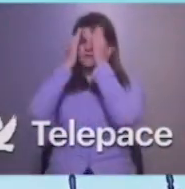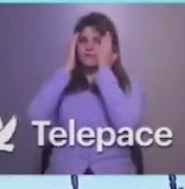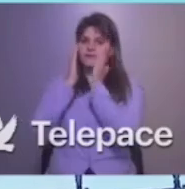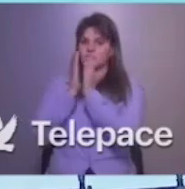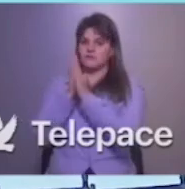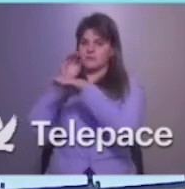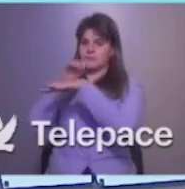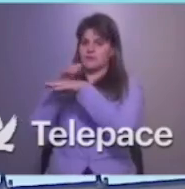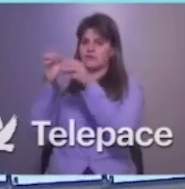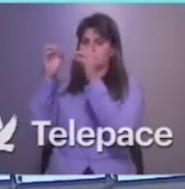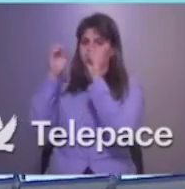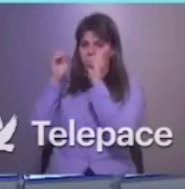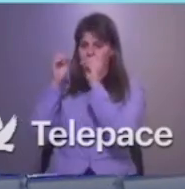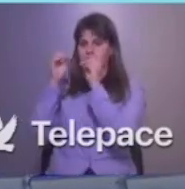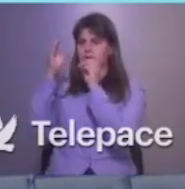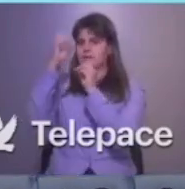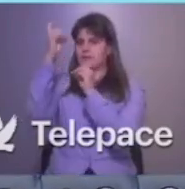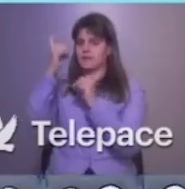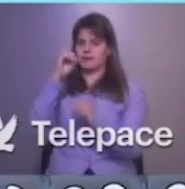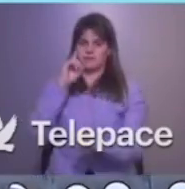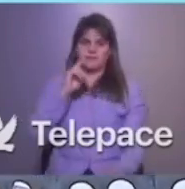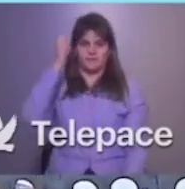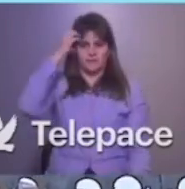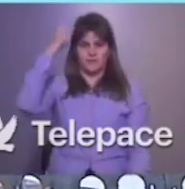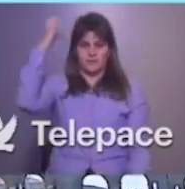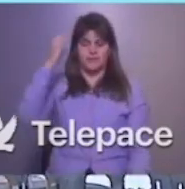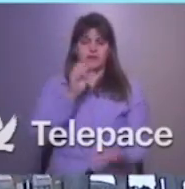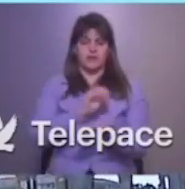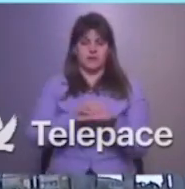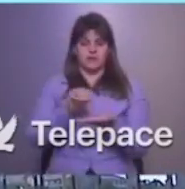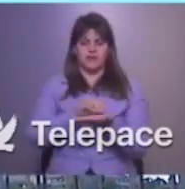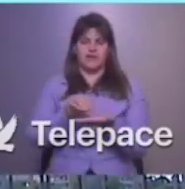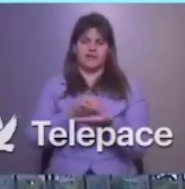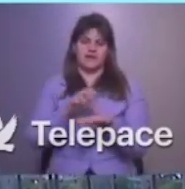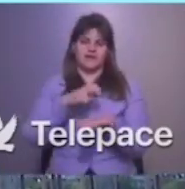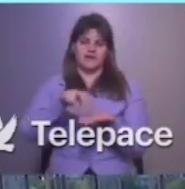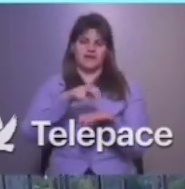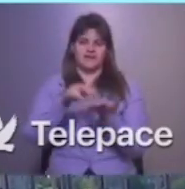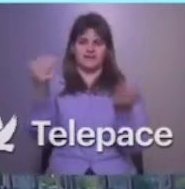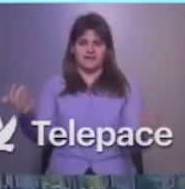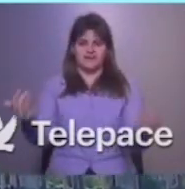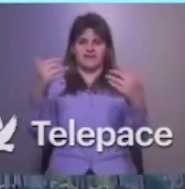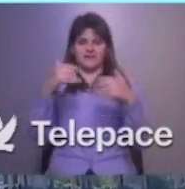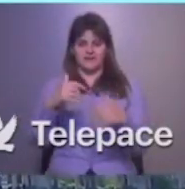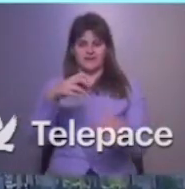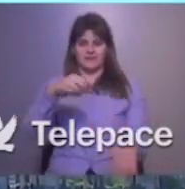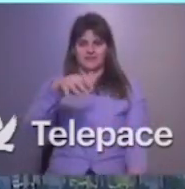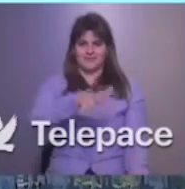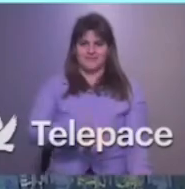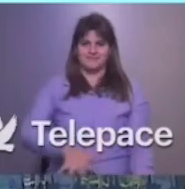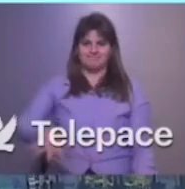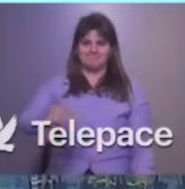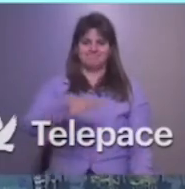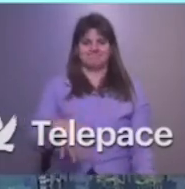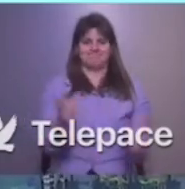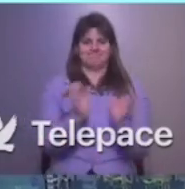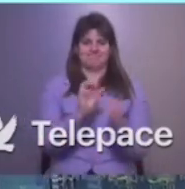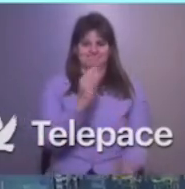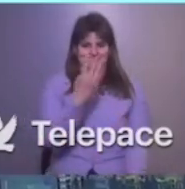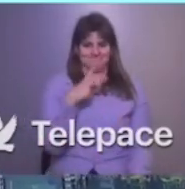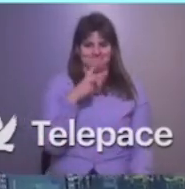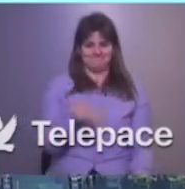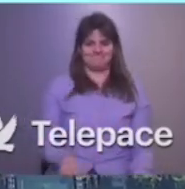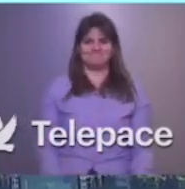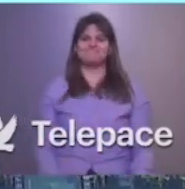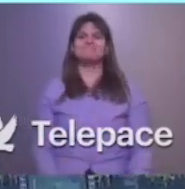Paz. Inscreveram-se nos serviços de peregrinos do santuário, anunciando presença, três grupos de